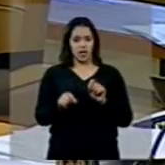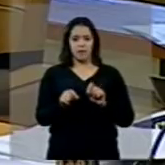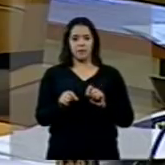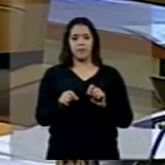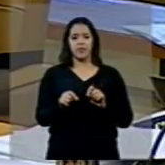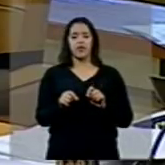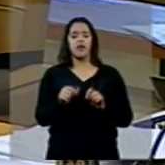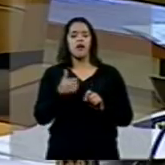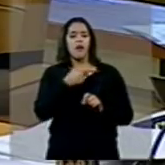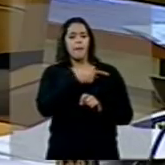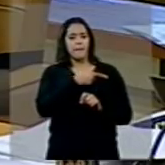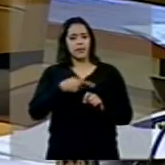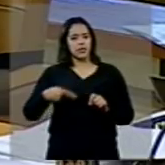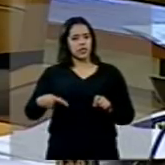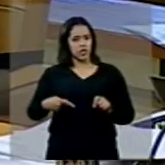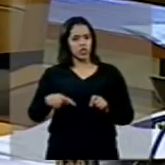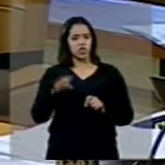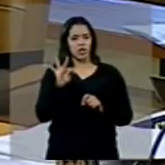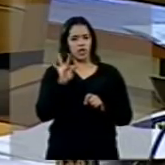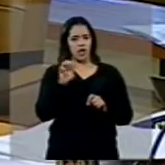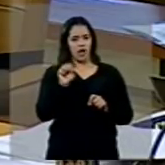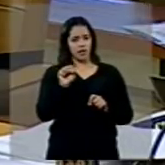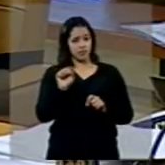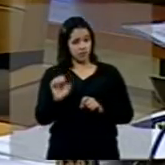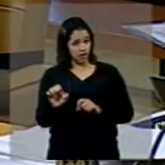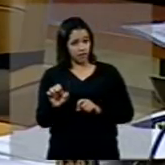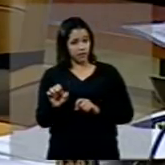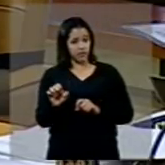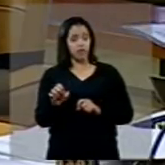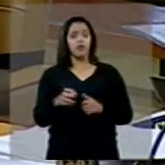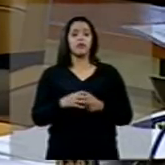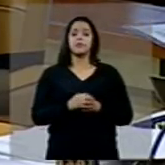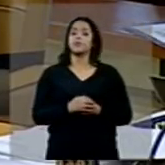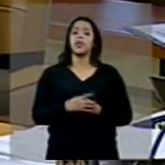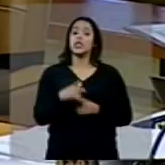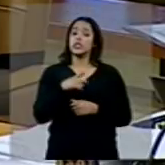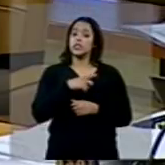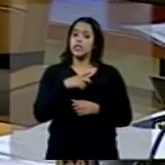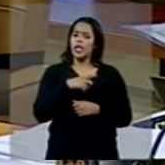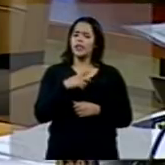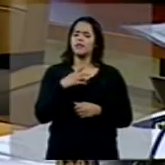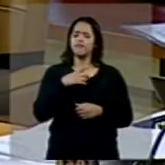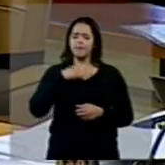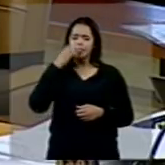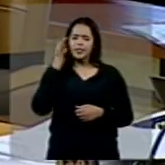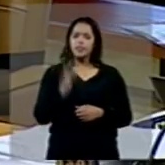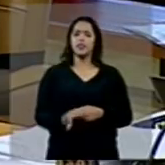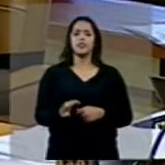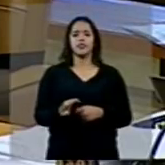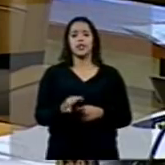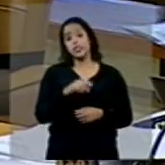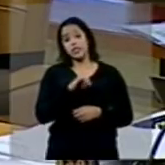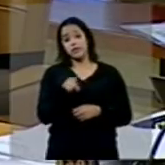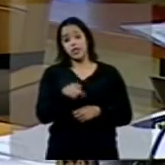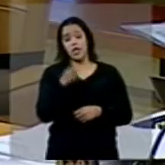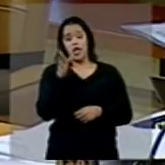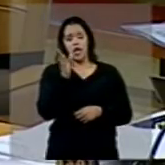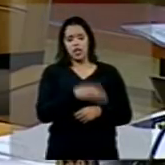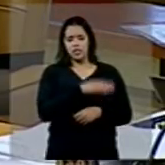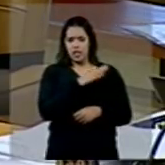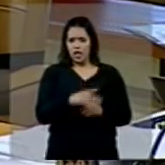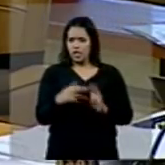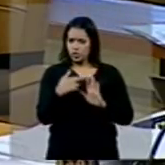eminente presidente do Tribunal Superior Eleitoral, a assertiva de que a suspensão das